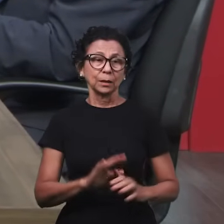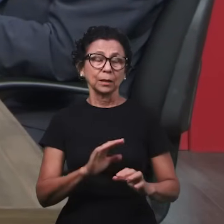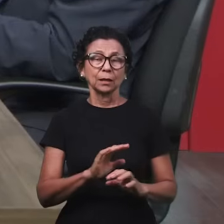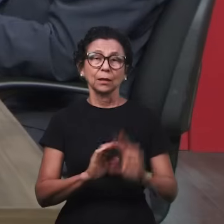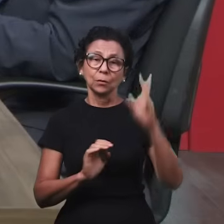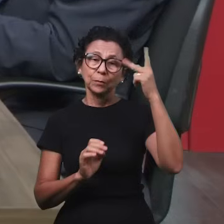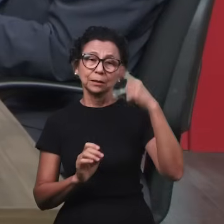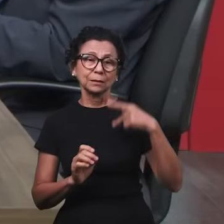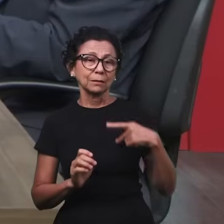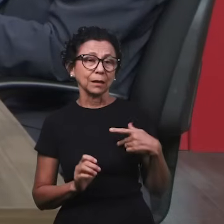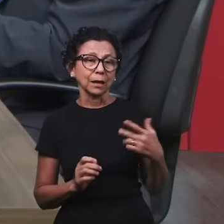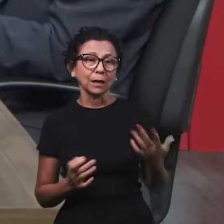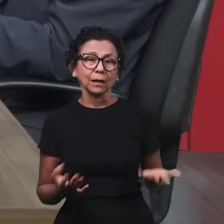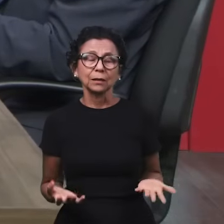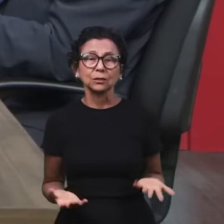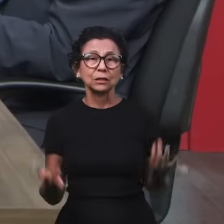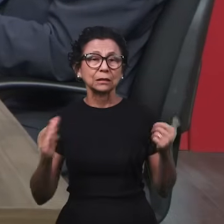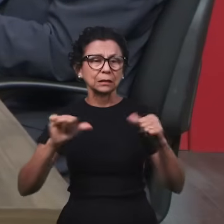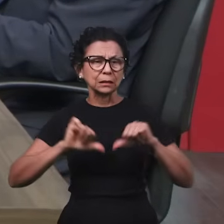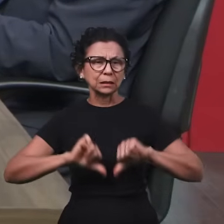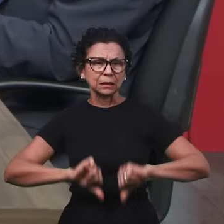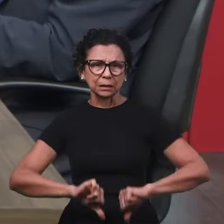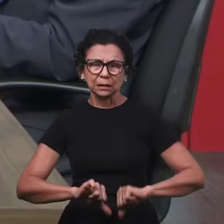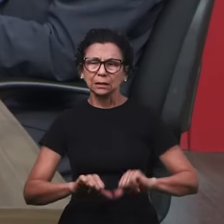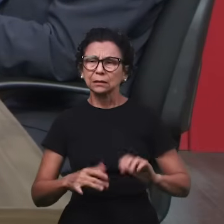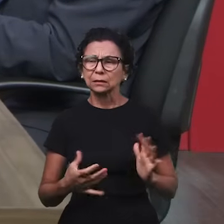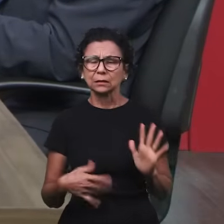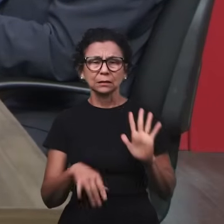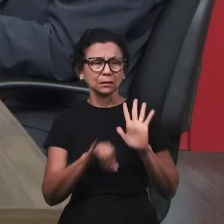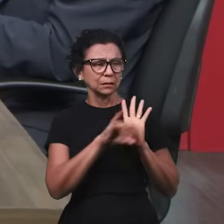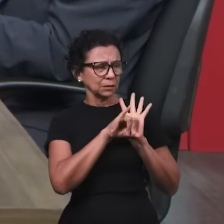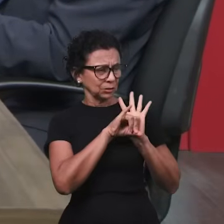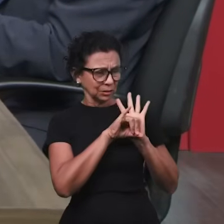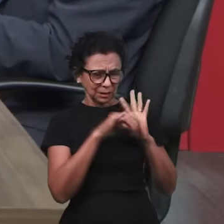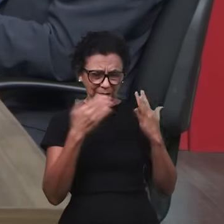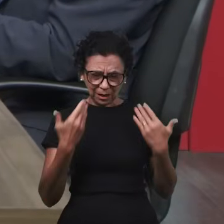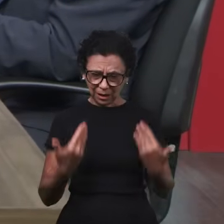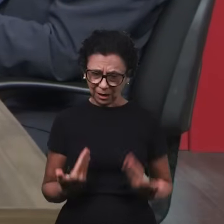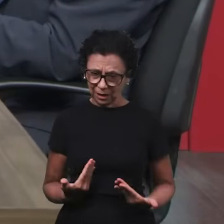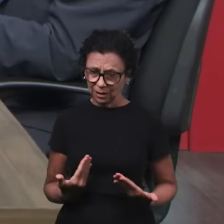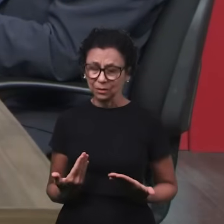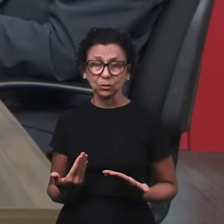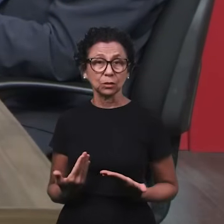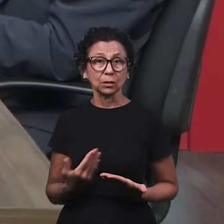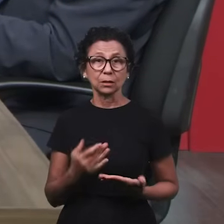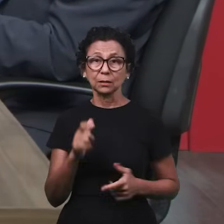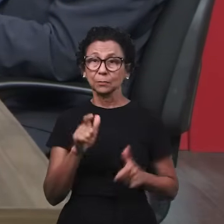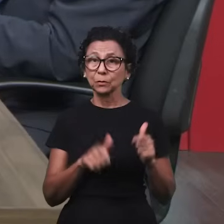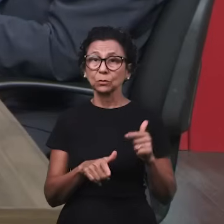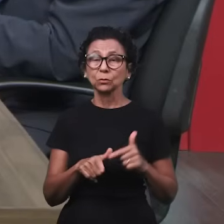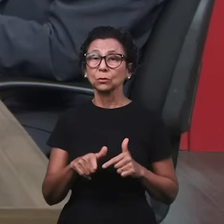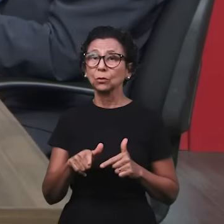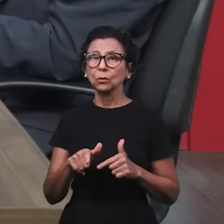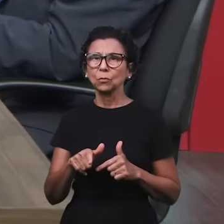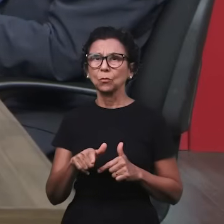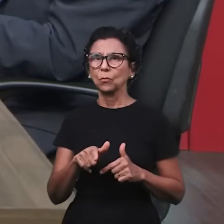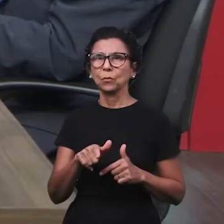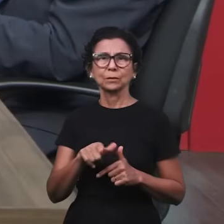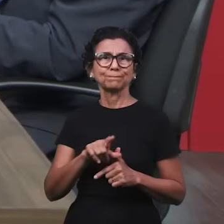de identidade, né? As pessoas hoje até descreem de Deus por causa